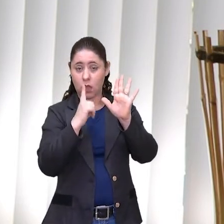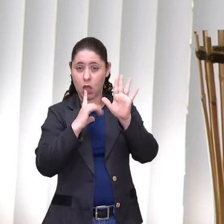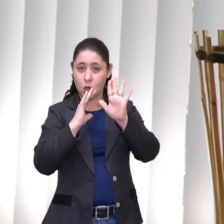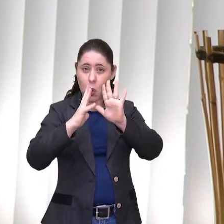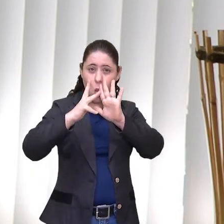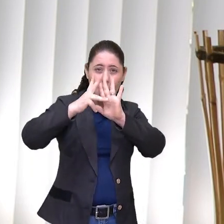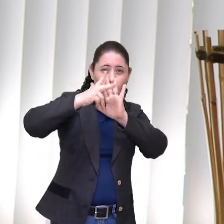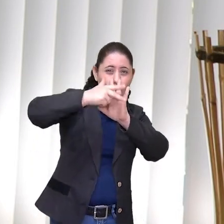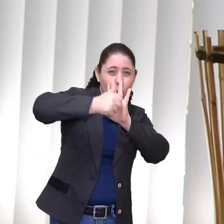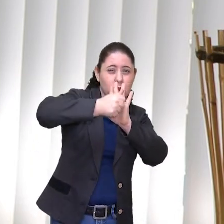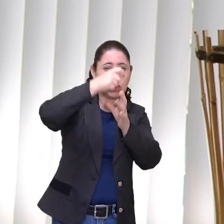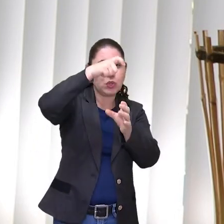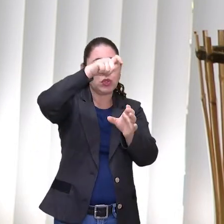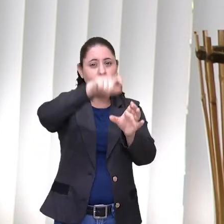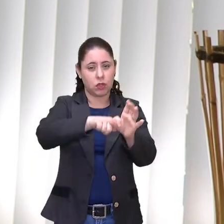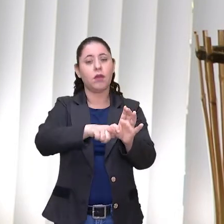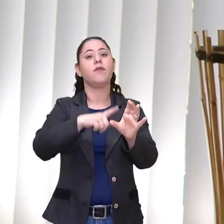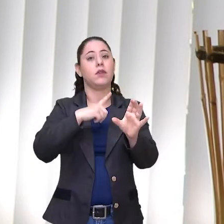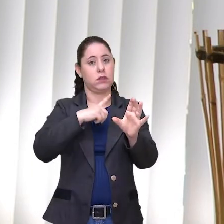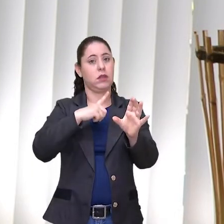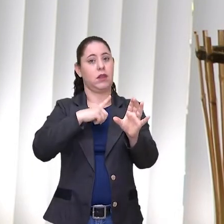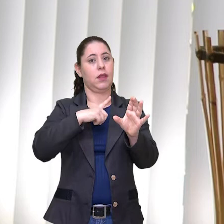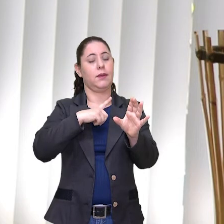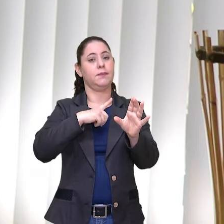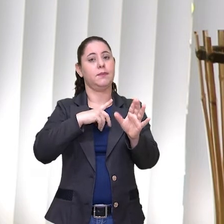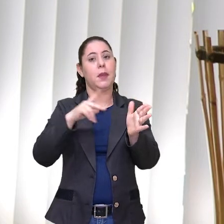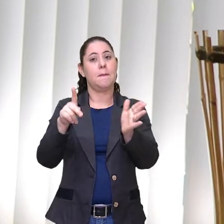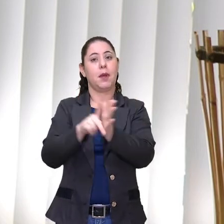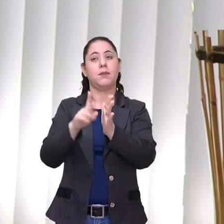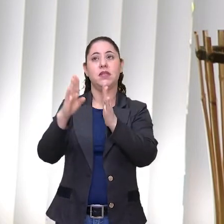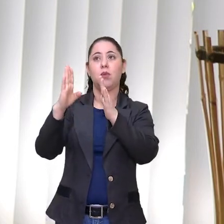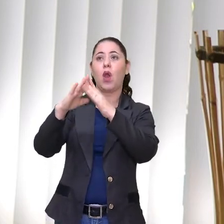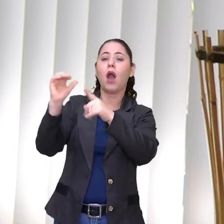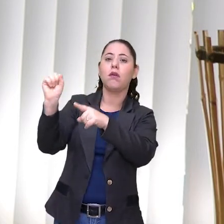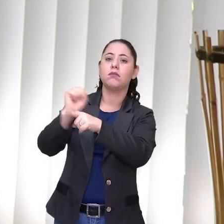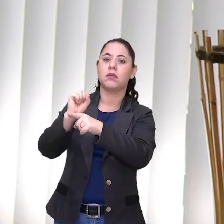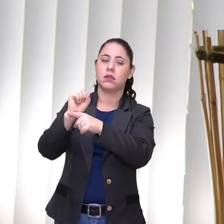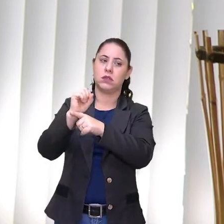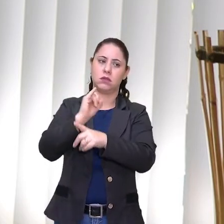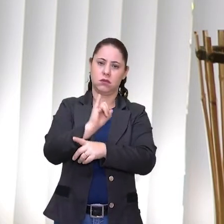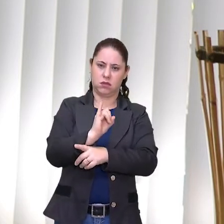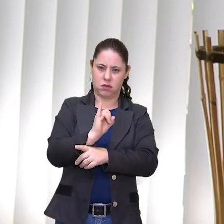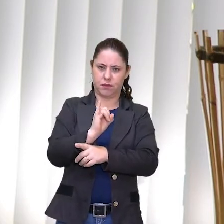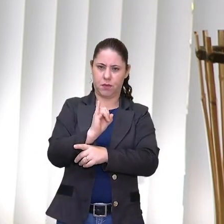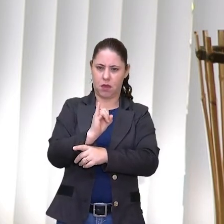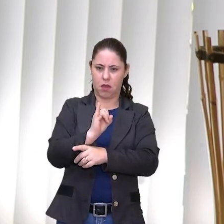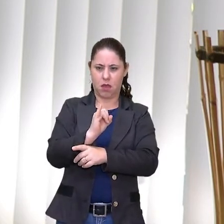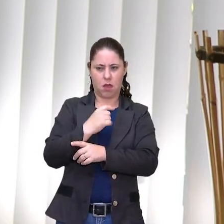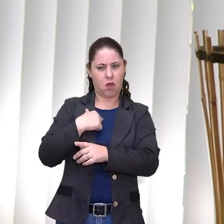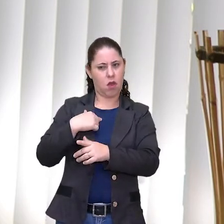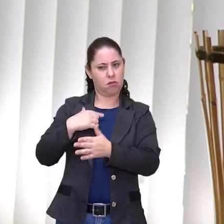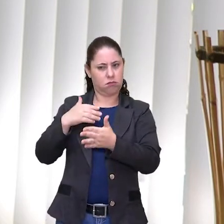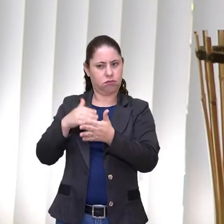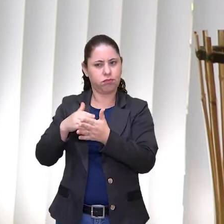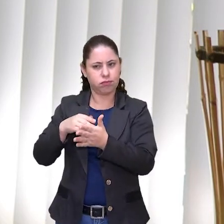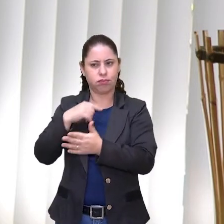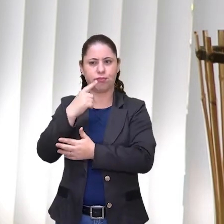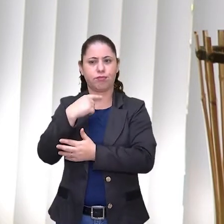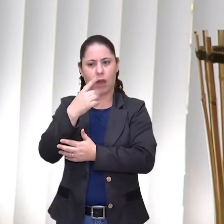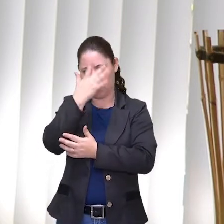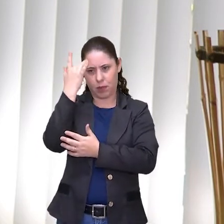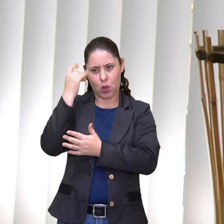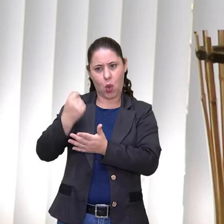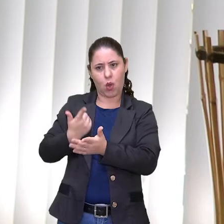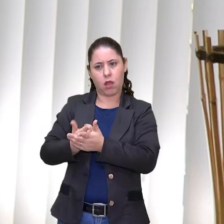os ônus que recaem sobre o bem, todos os gravames que existem sobre o bem. Se aquilo trouxer algum empecilho,